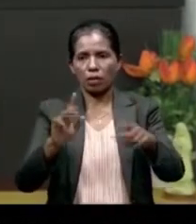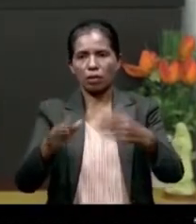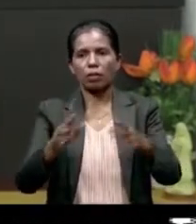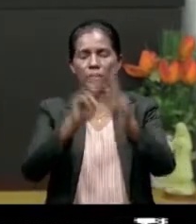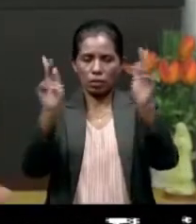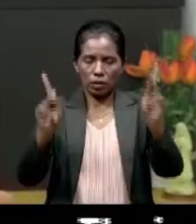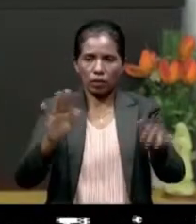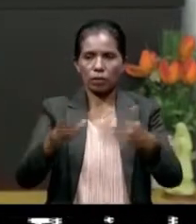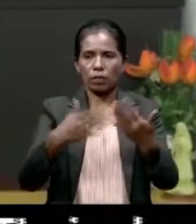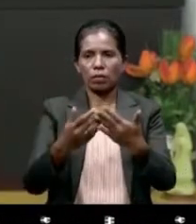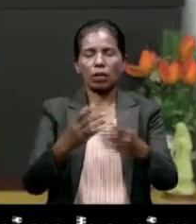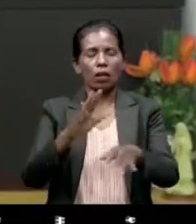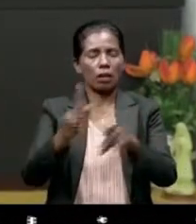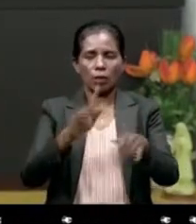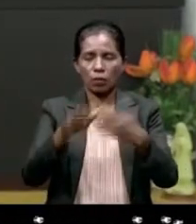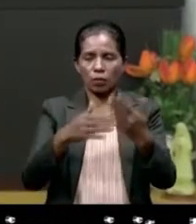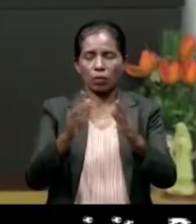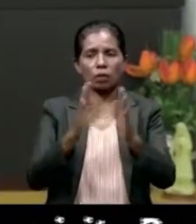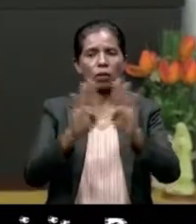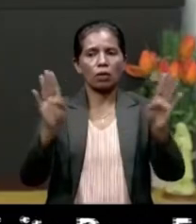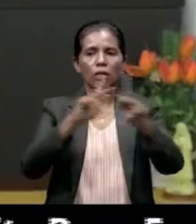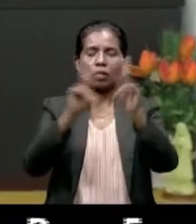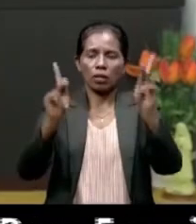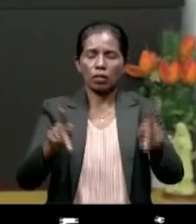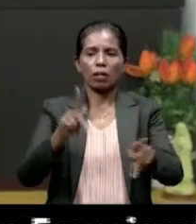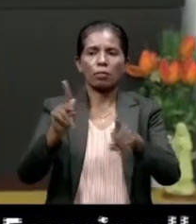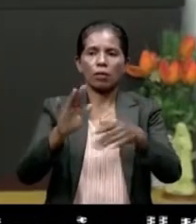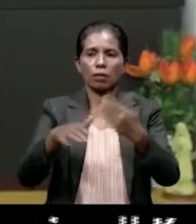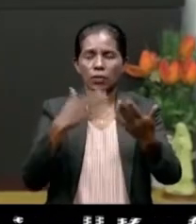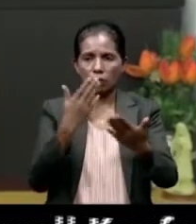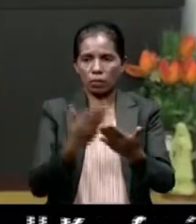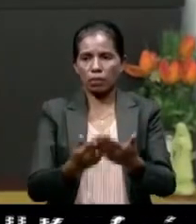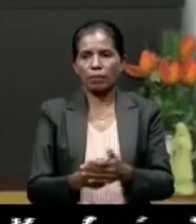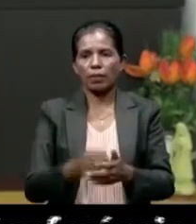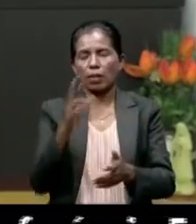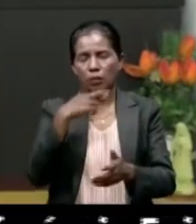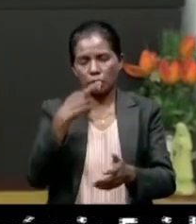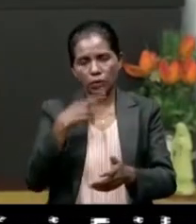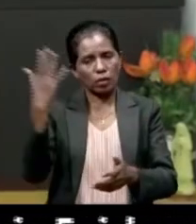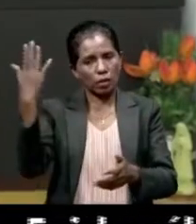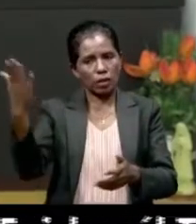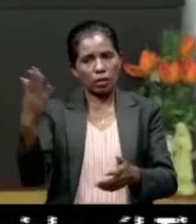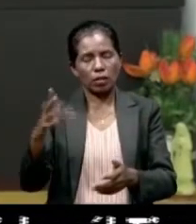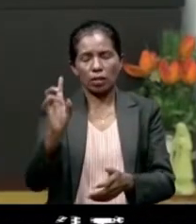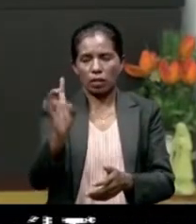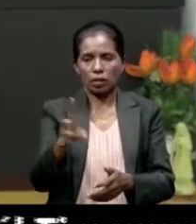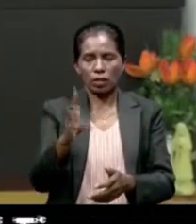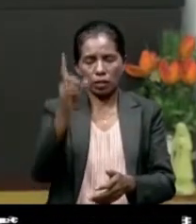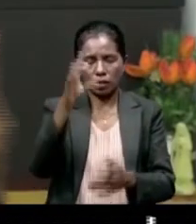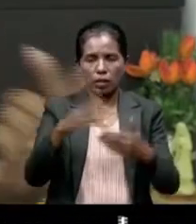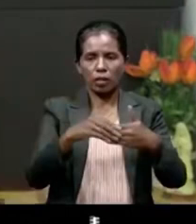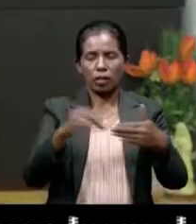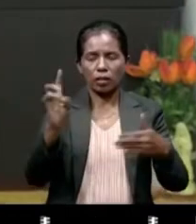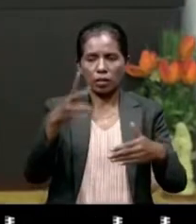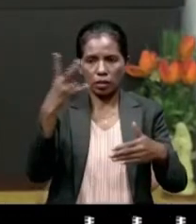oser ne ema lo ke ho tu ke os nebe negociante ser na bane agora ne bersain los fosia na ba e a $17 105 centavos